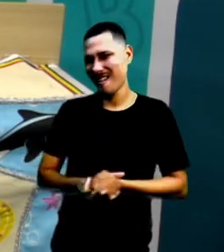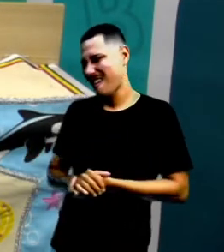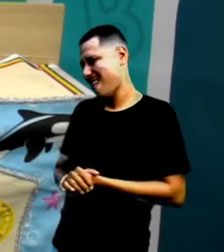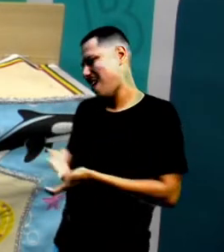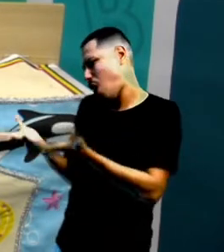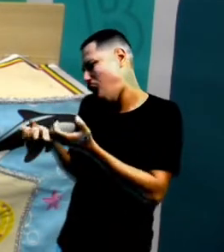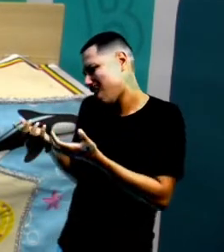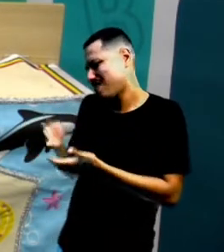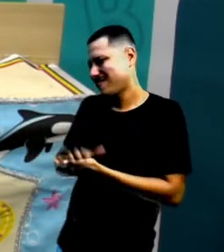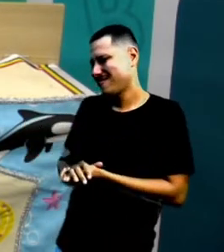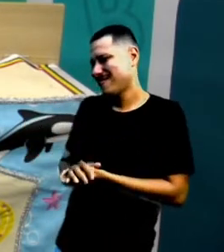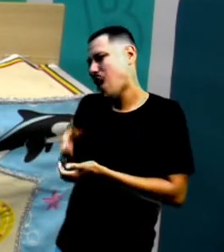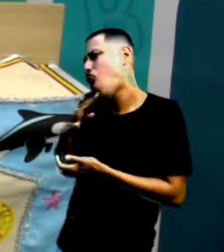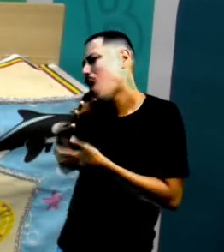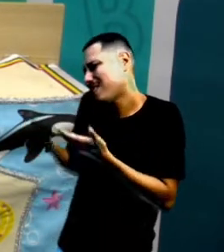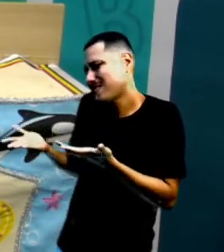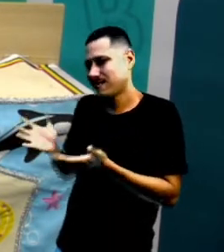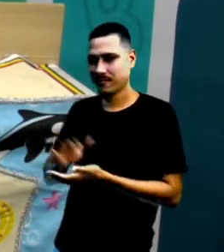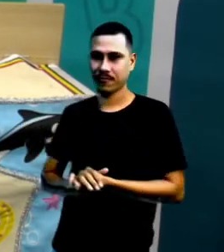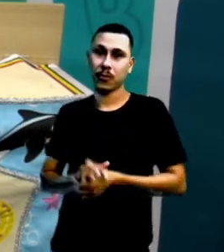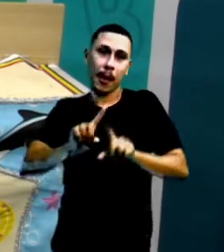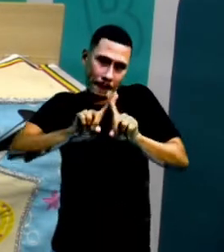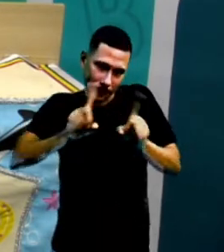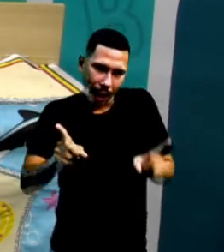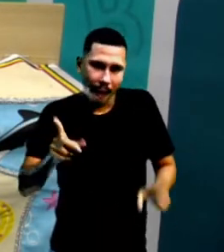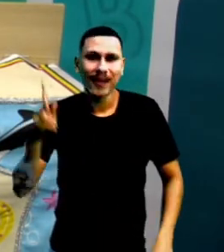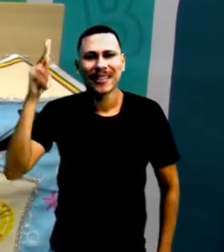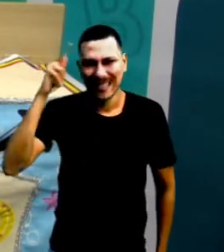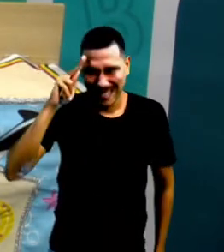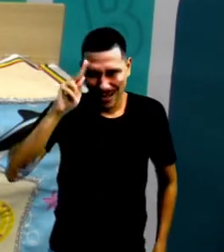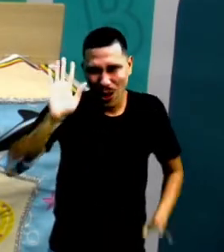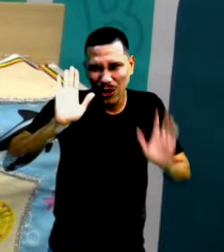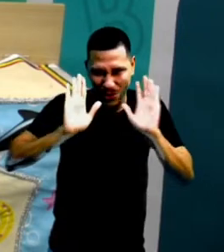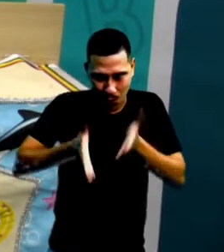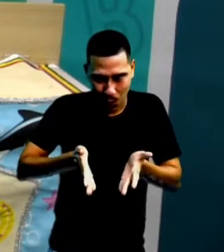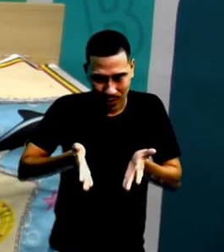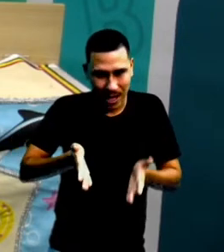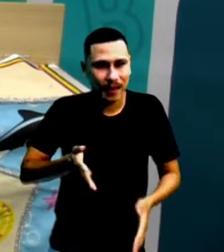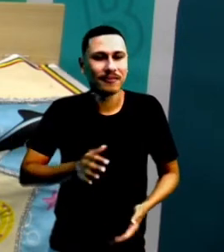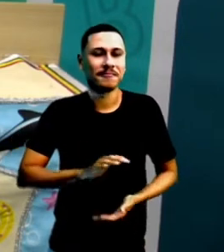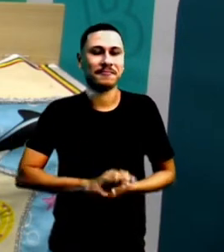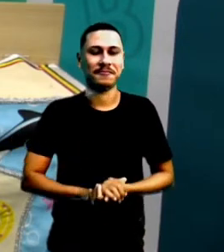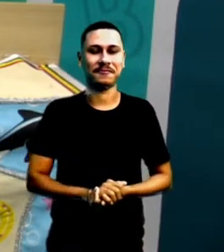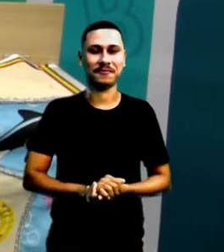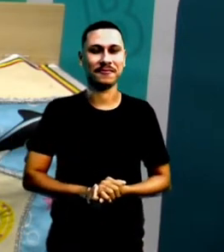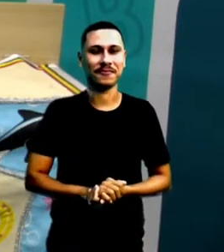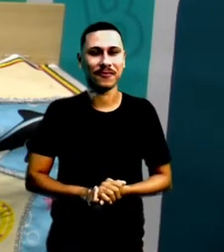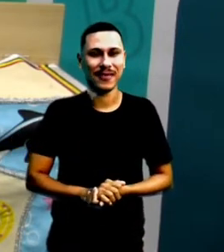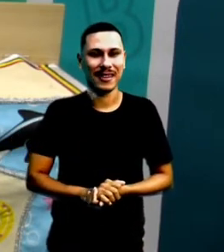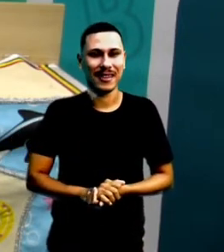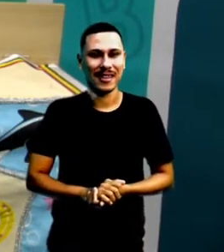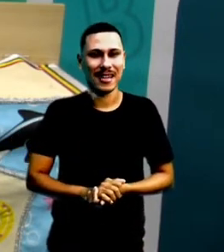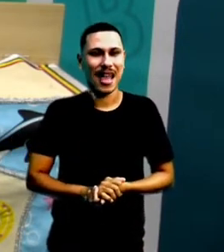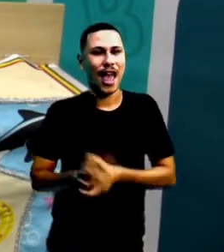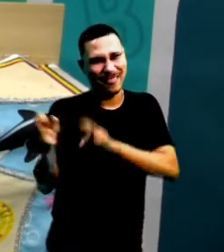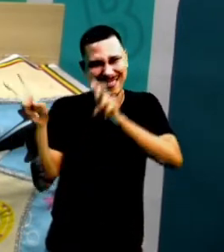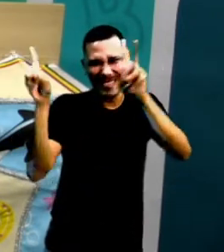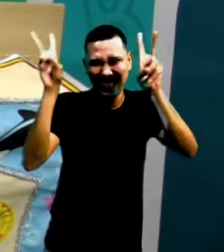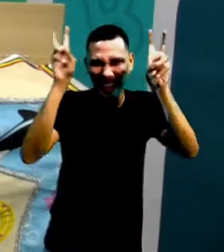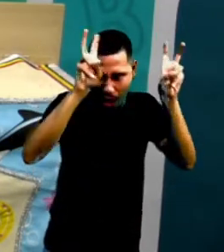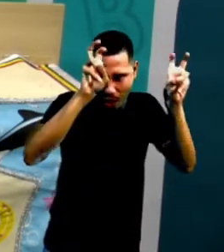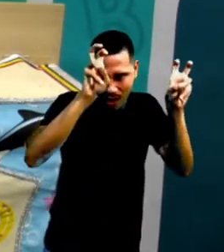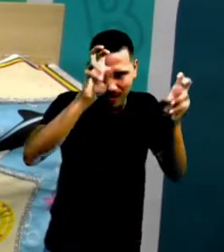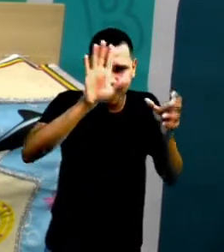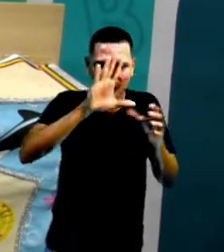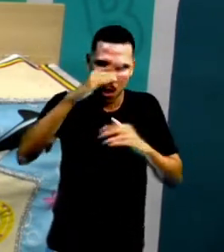Isso mesmo. Mas a nossa história de hoje, leiturinha, é o pote de